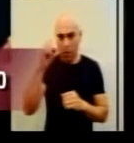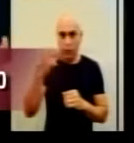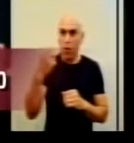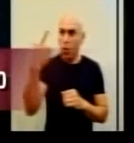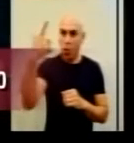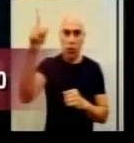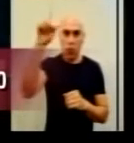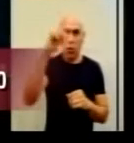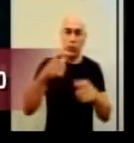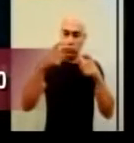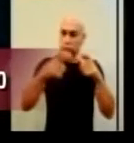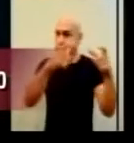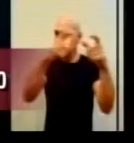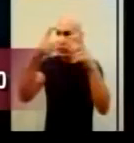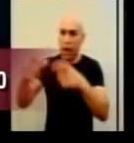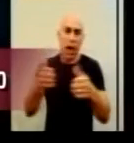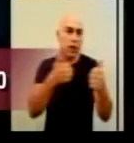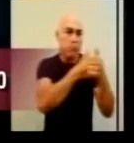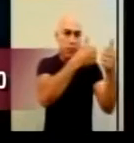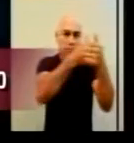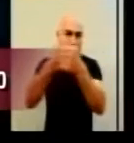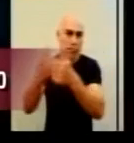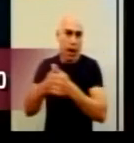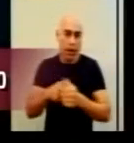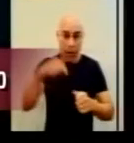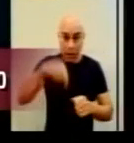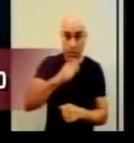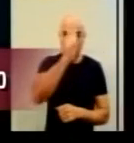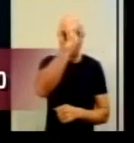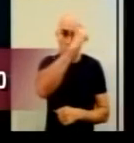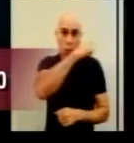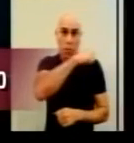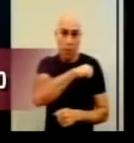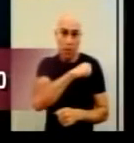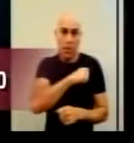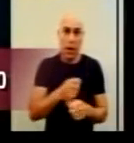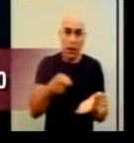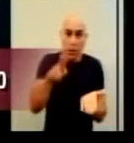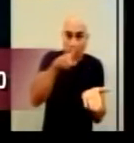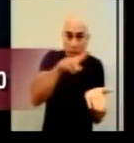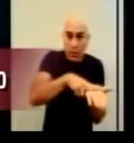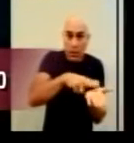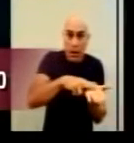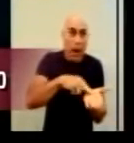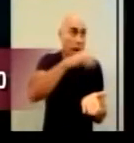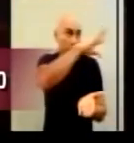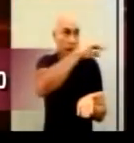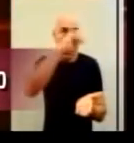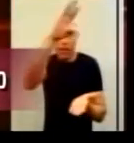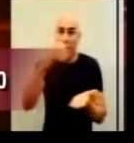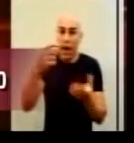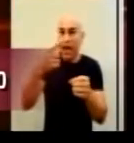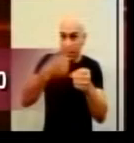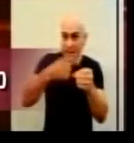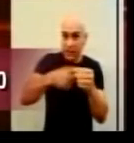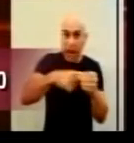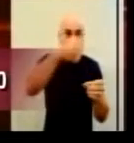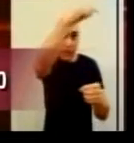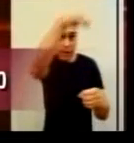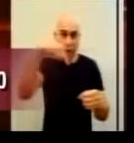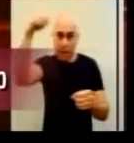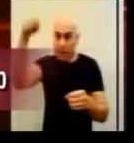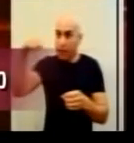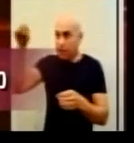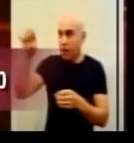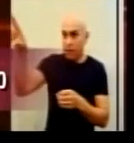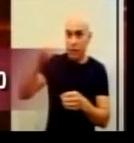saúde, em outros municípios, vamos dizer. A gente aqui em Rio Preto não interna pessoas da região, né, de outras cidades ao